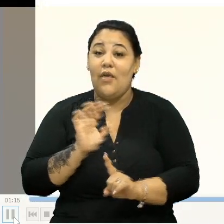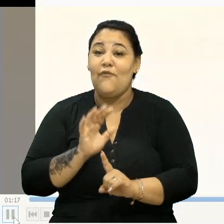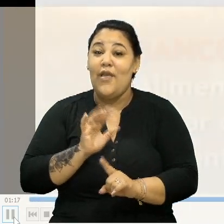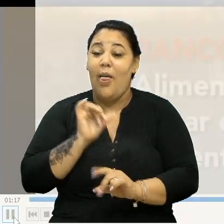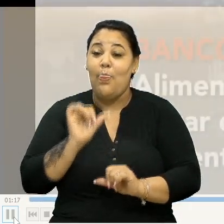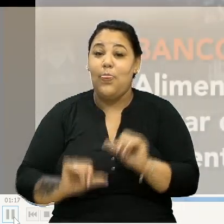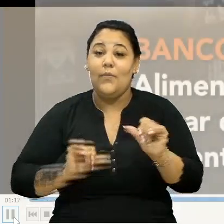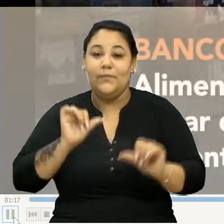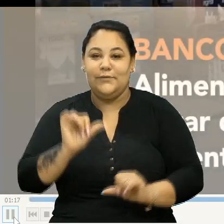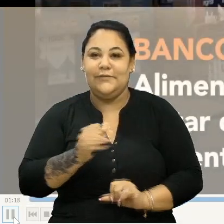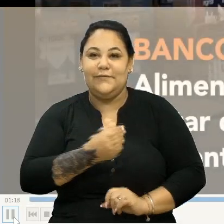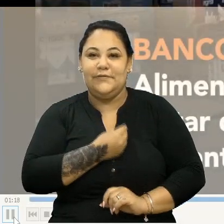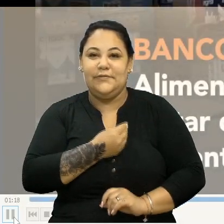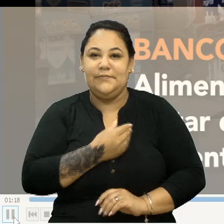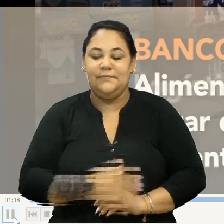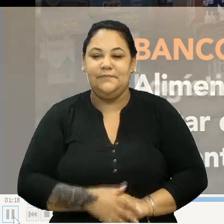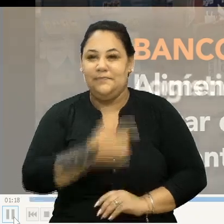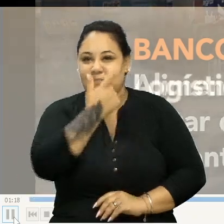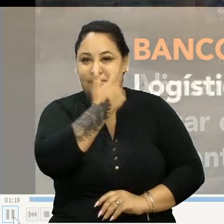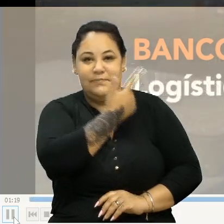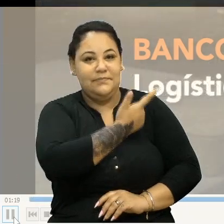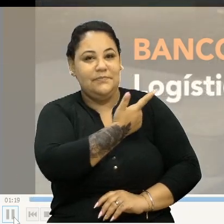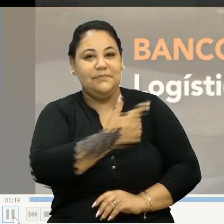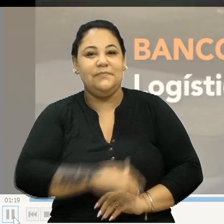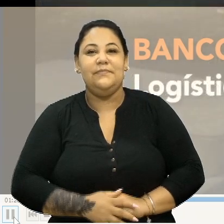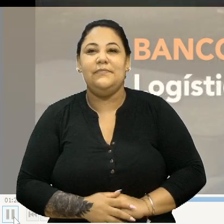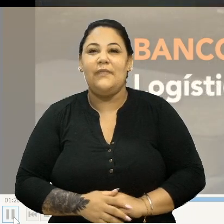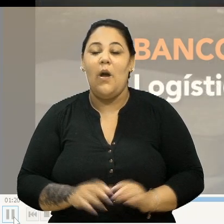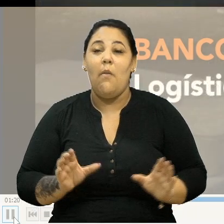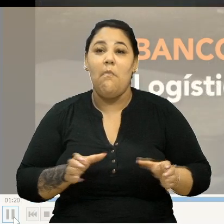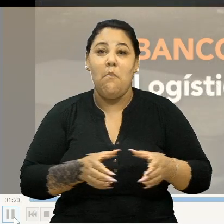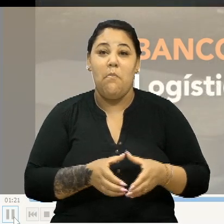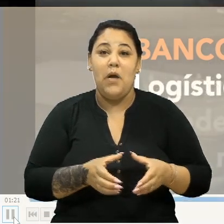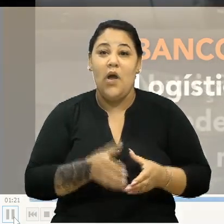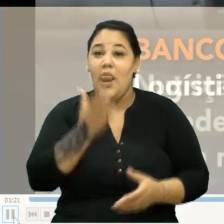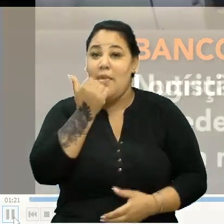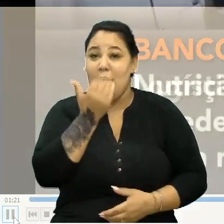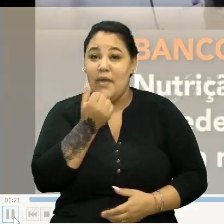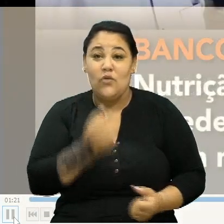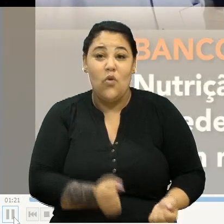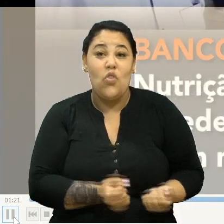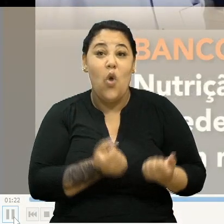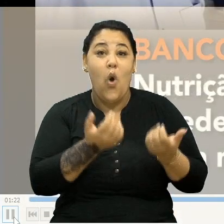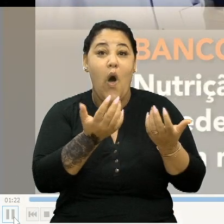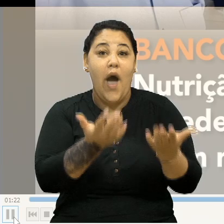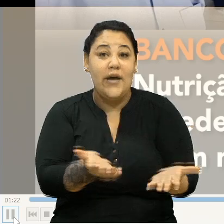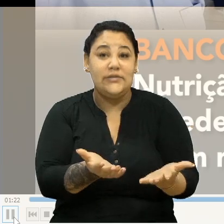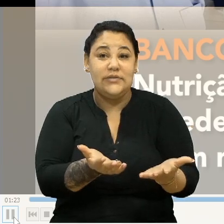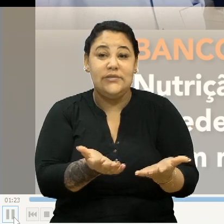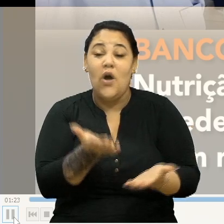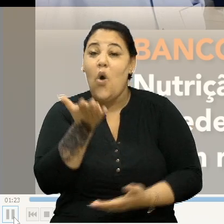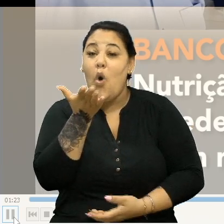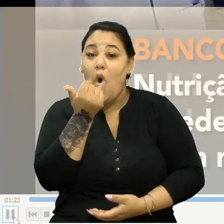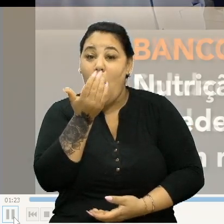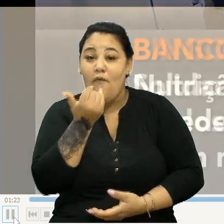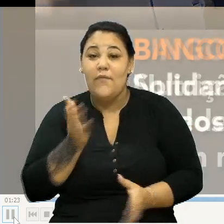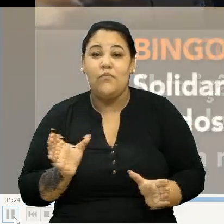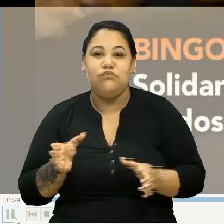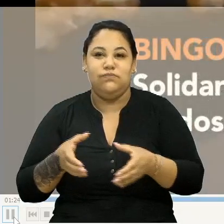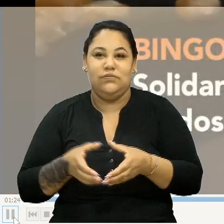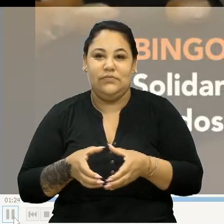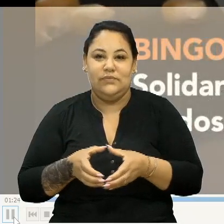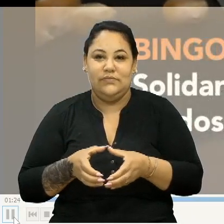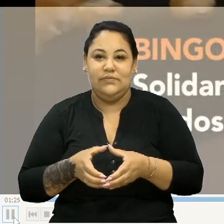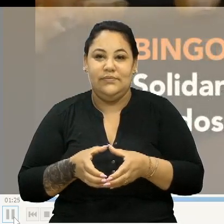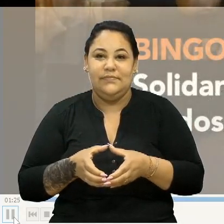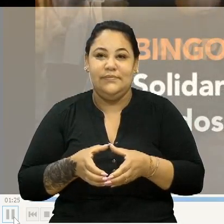vidas. Banco de alimentos, banco de doações, banco de refeições coletivas,